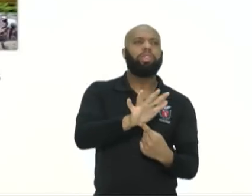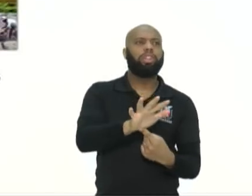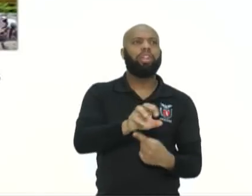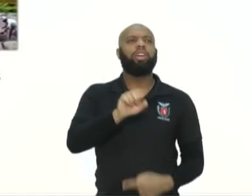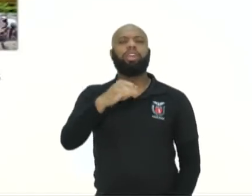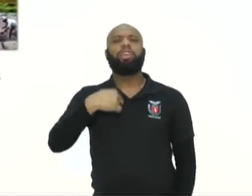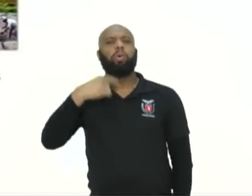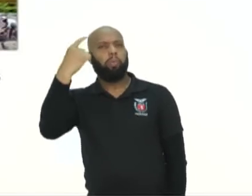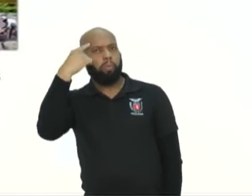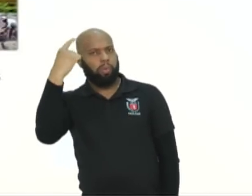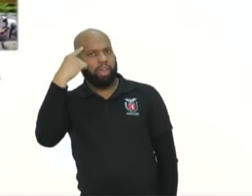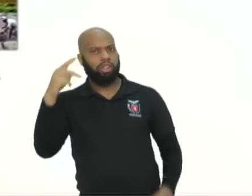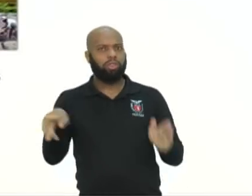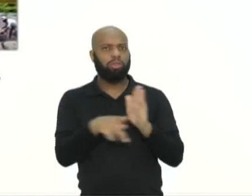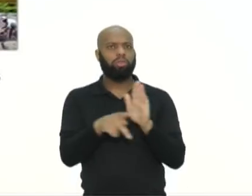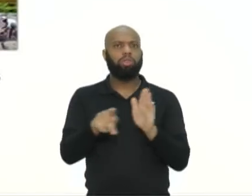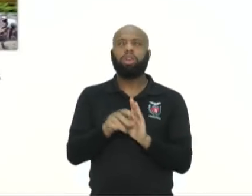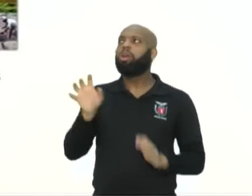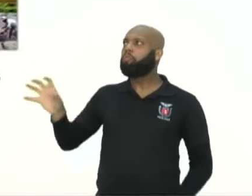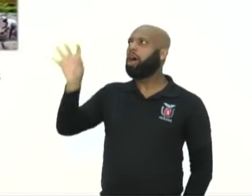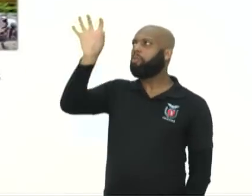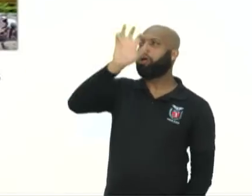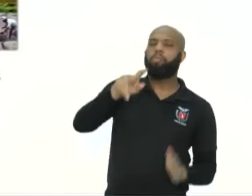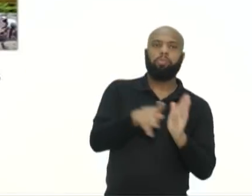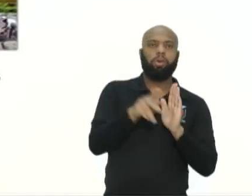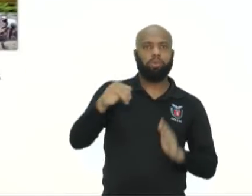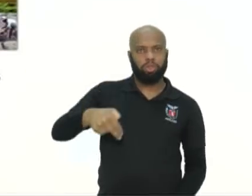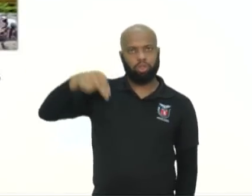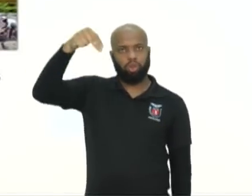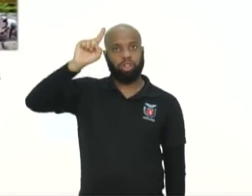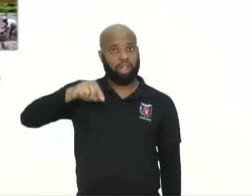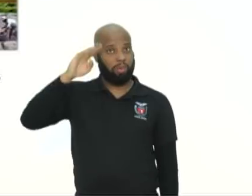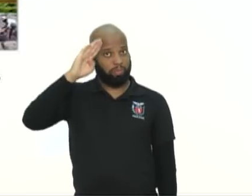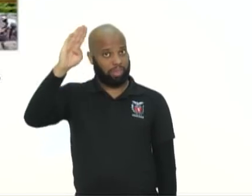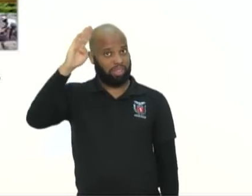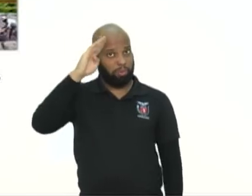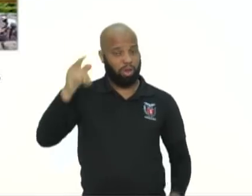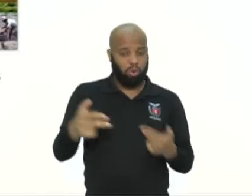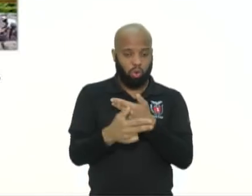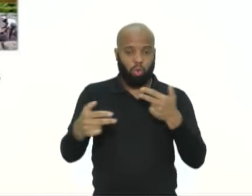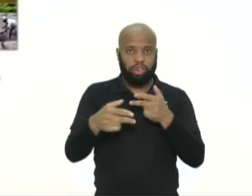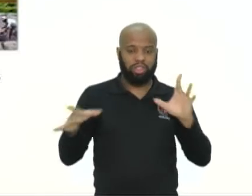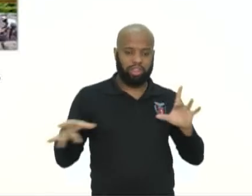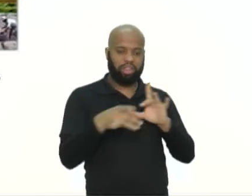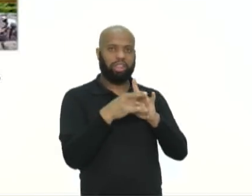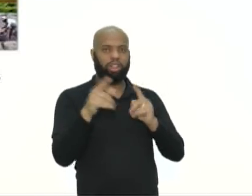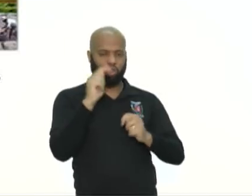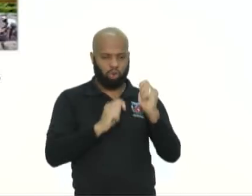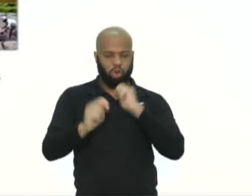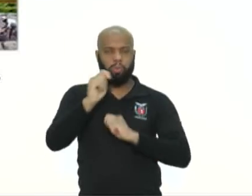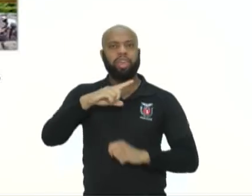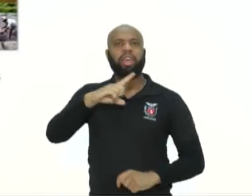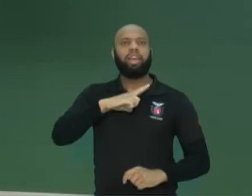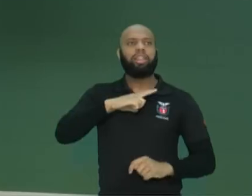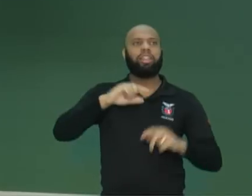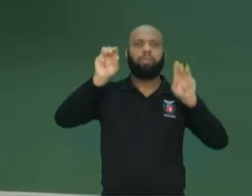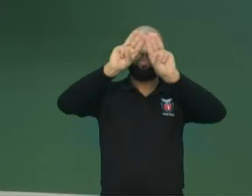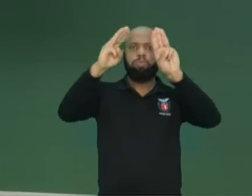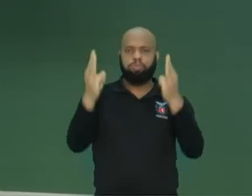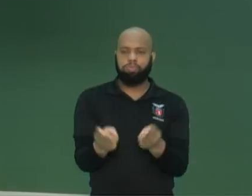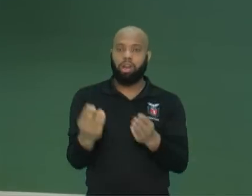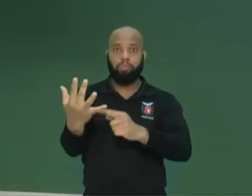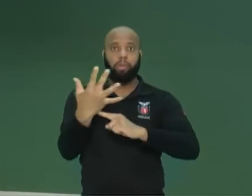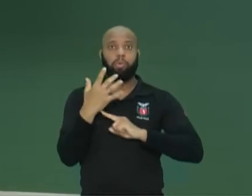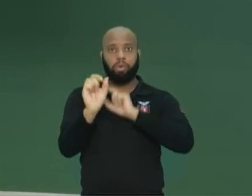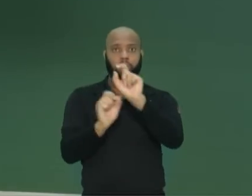eu penso na região norte ali, principais atividades econômicas, o mapa ali traz para nós, em cada uma